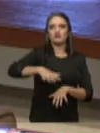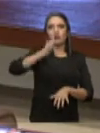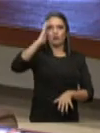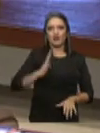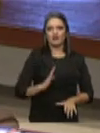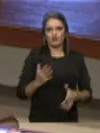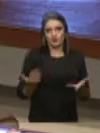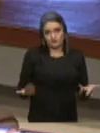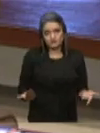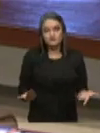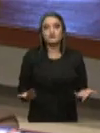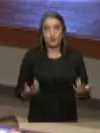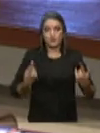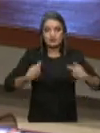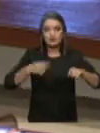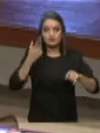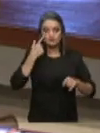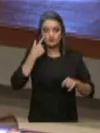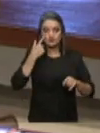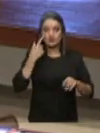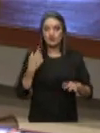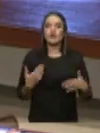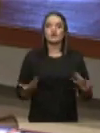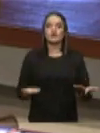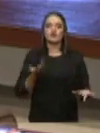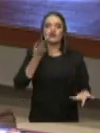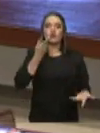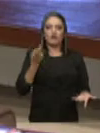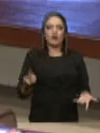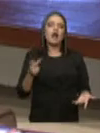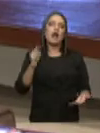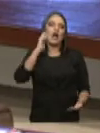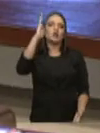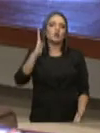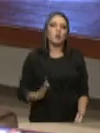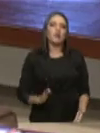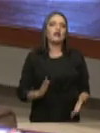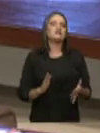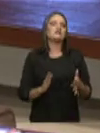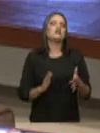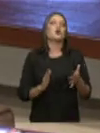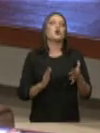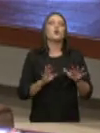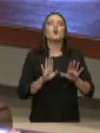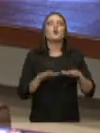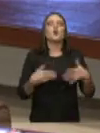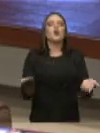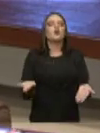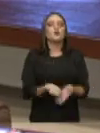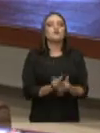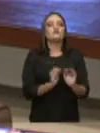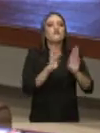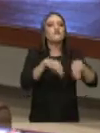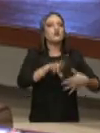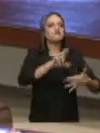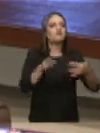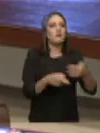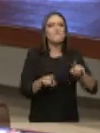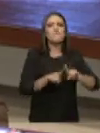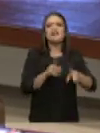Quer dizer, você pré-anunciar que no Brasil a coisa julgada pode ser desfeita a qualquer tempo, isso realmente